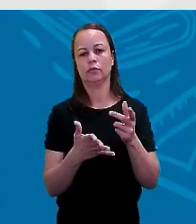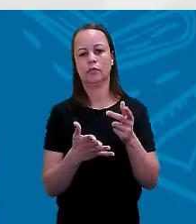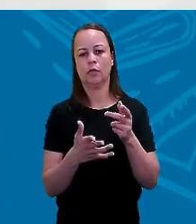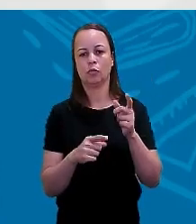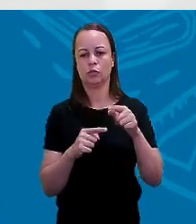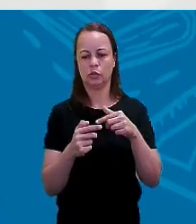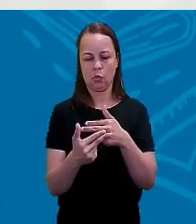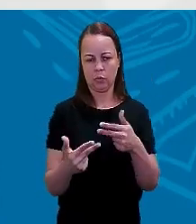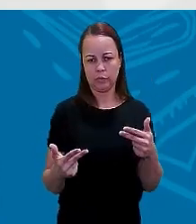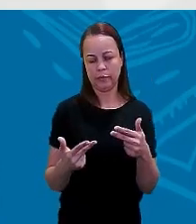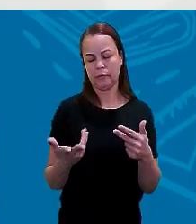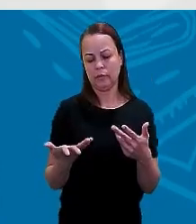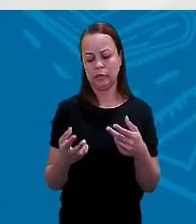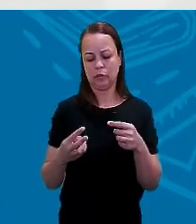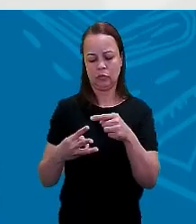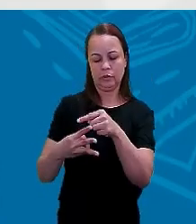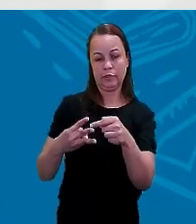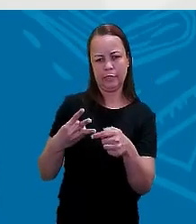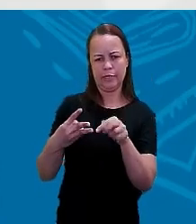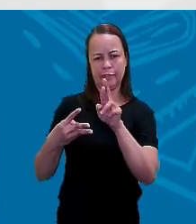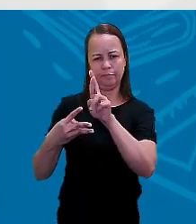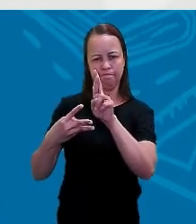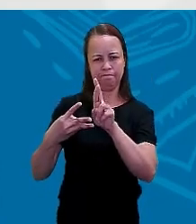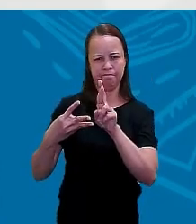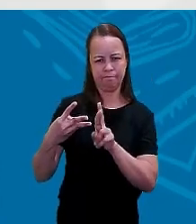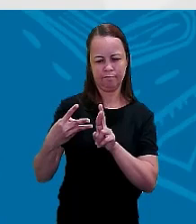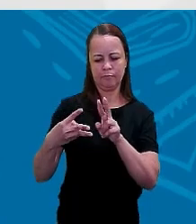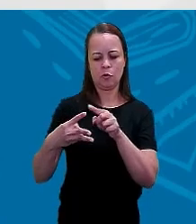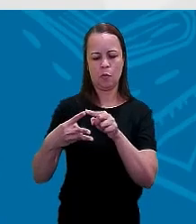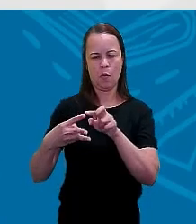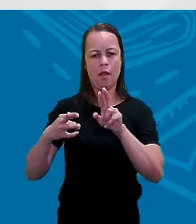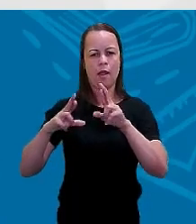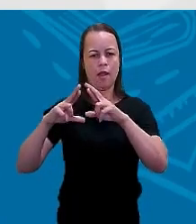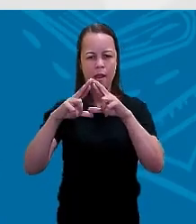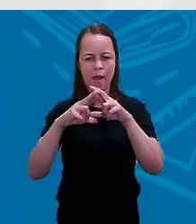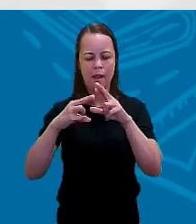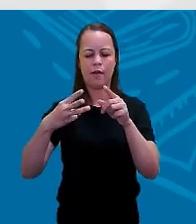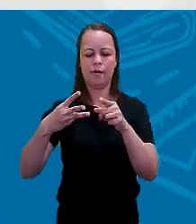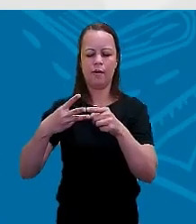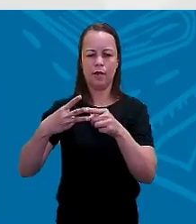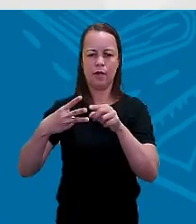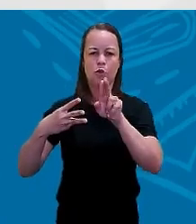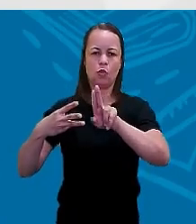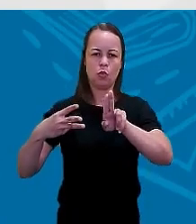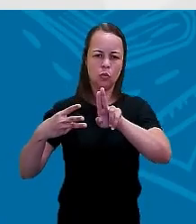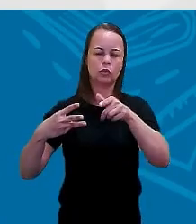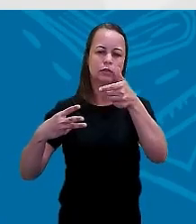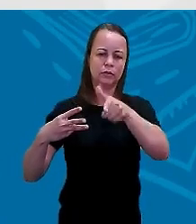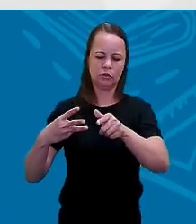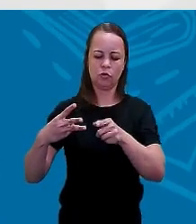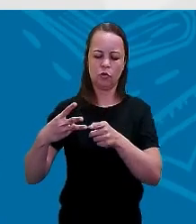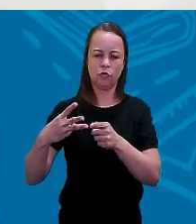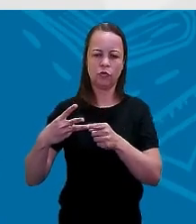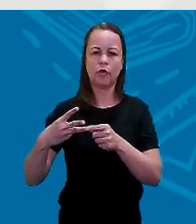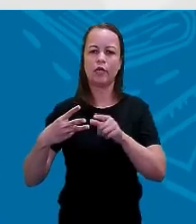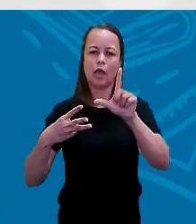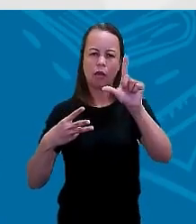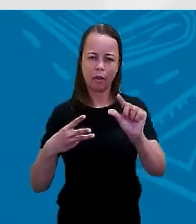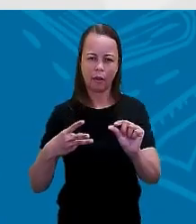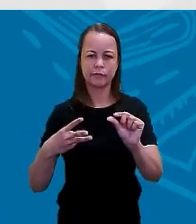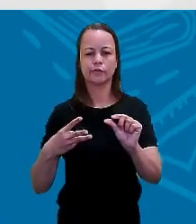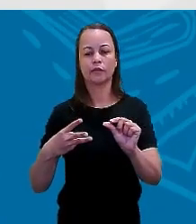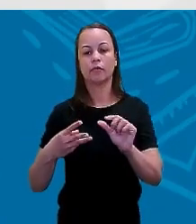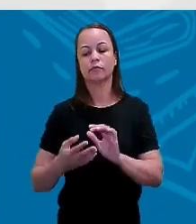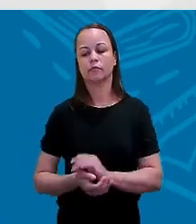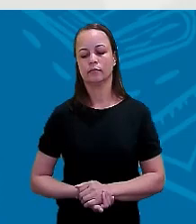resíduos, aquilo que a gente chama dos 3 R's, o R da reciclagem, o R da reutilização e o R da redução. A